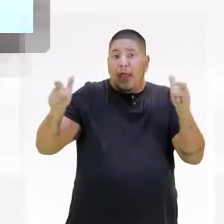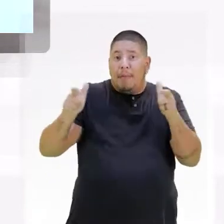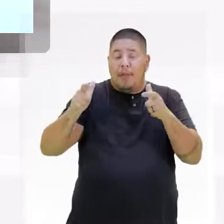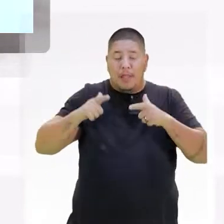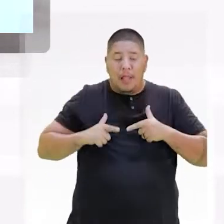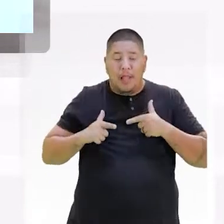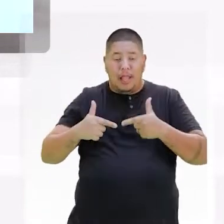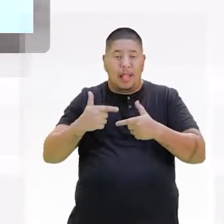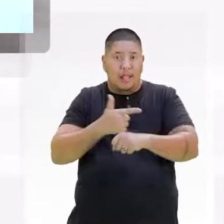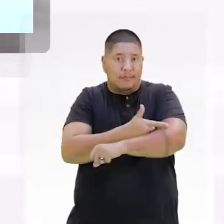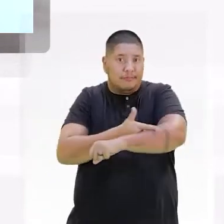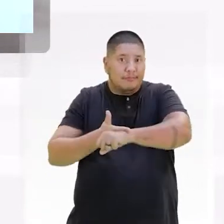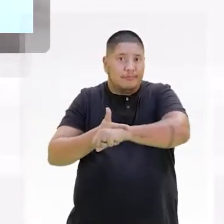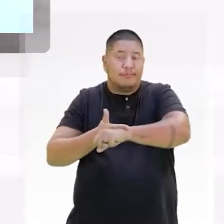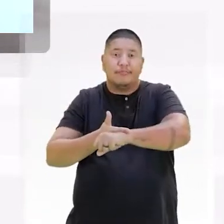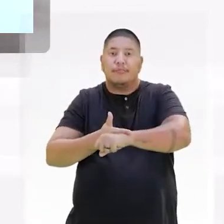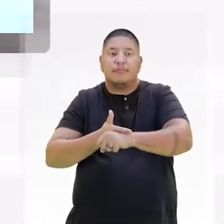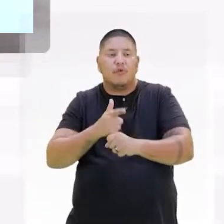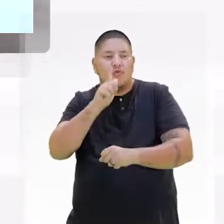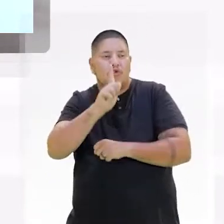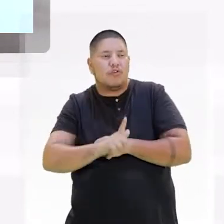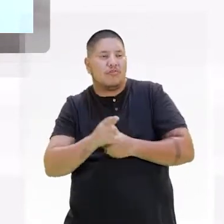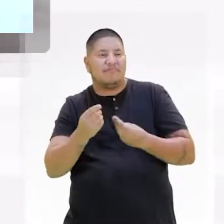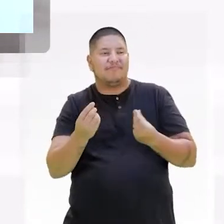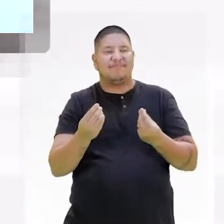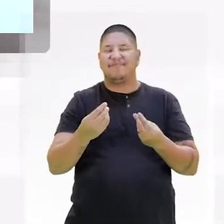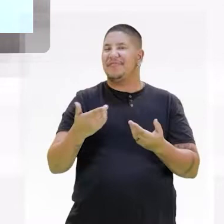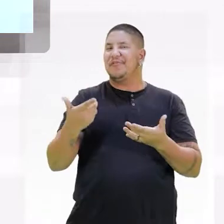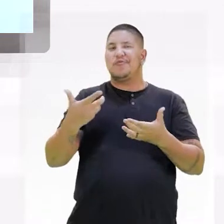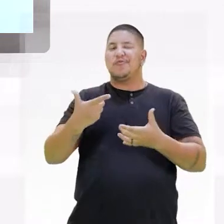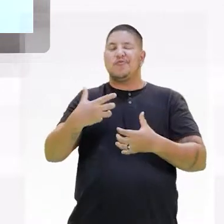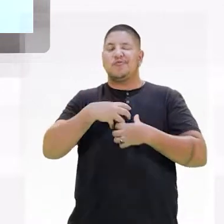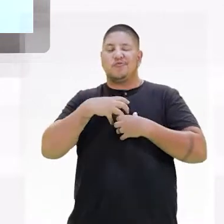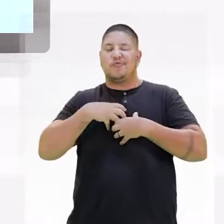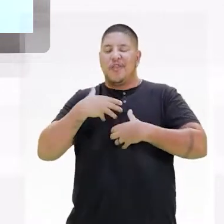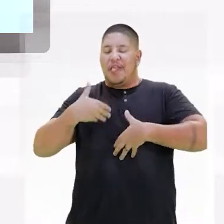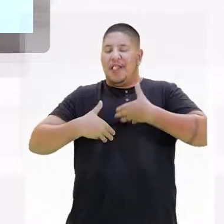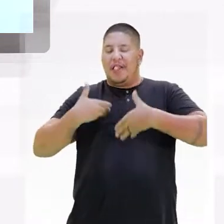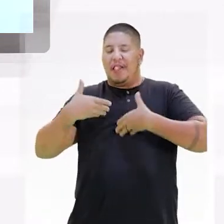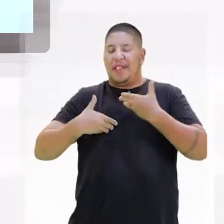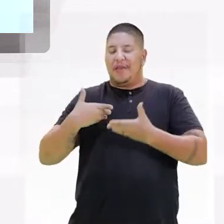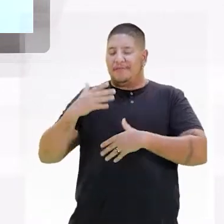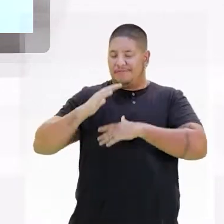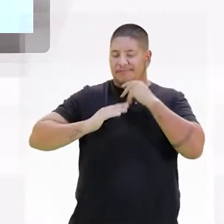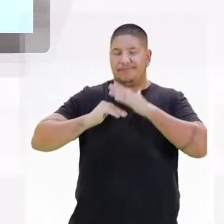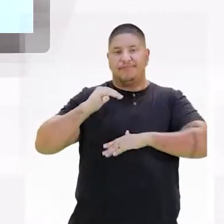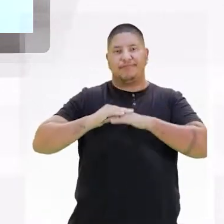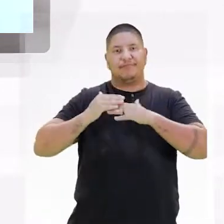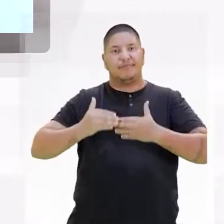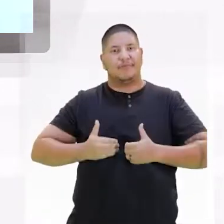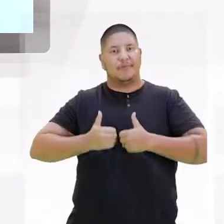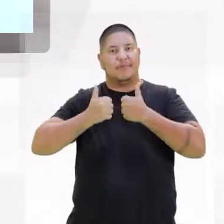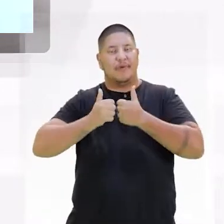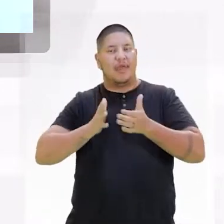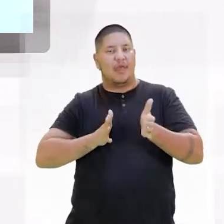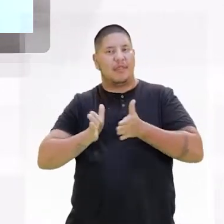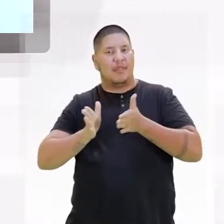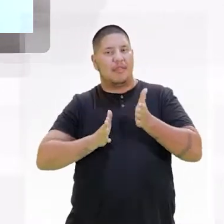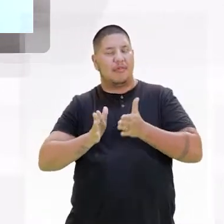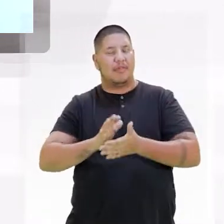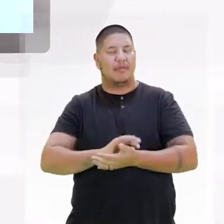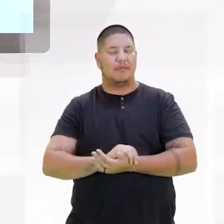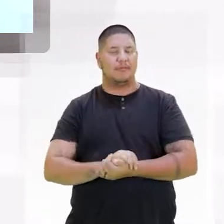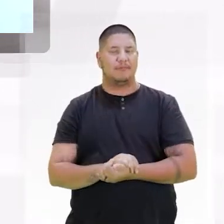atitudinal, os gestores, às vezes, não se veem estimulados a adotar práticas que promovam a acessibilidade, que promovam a